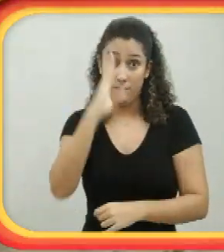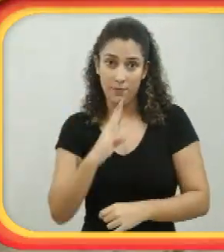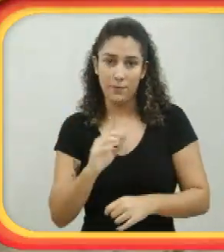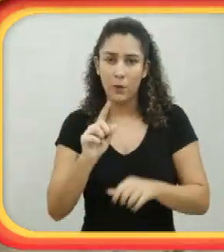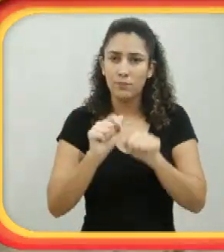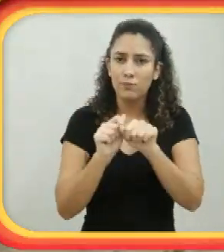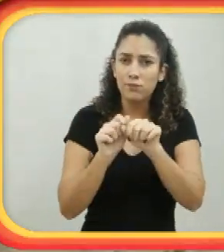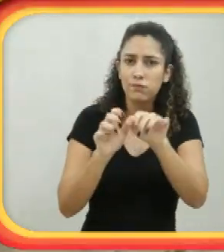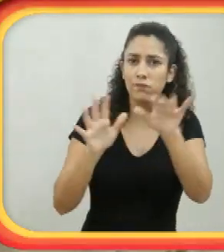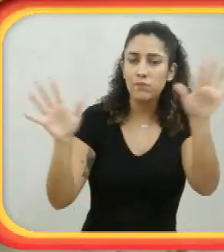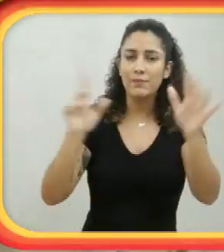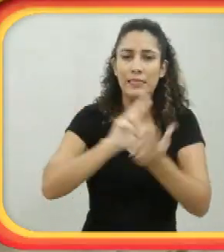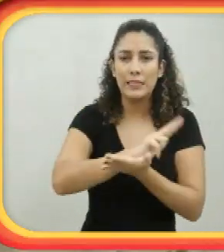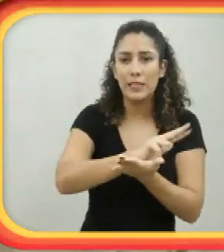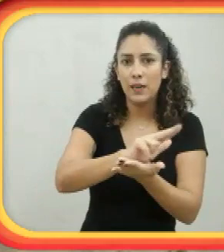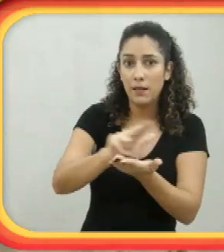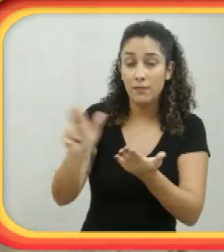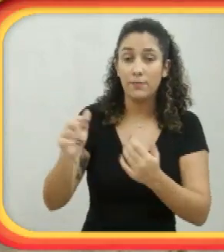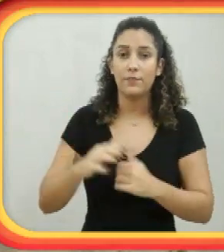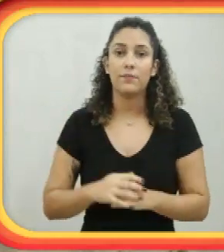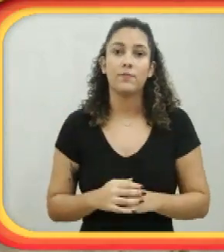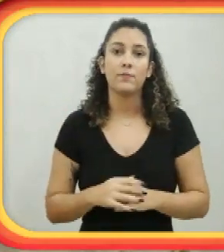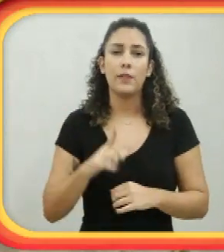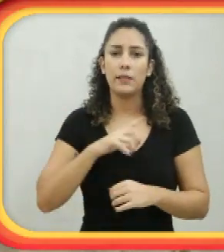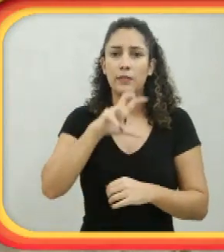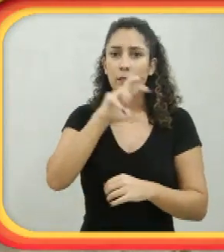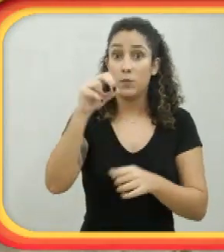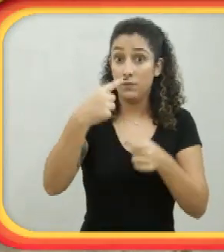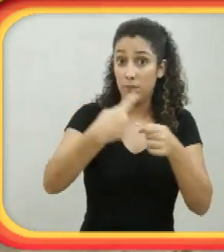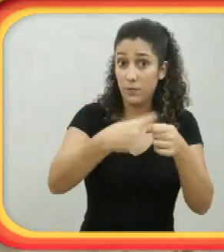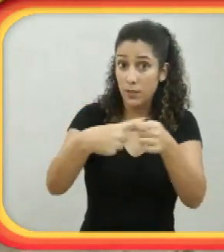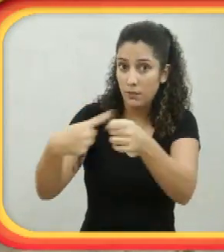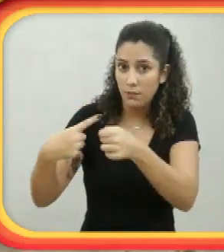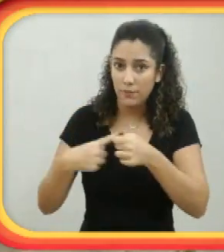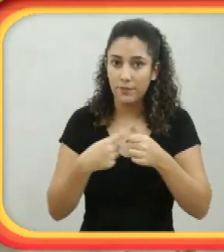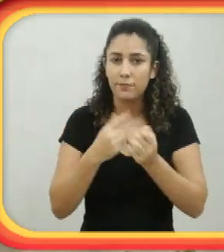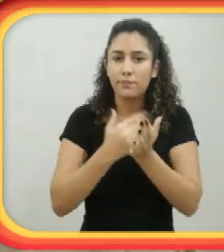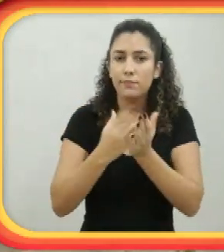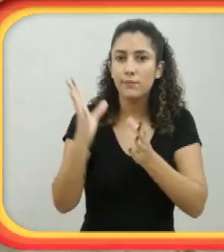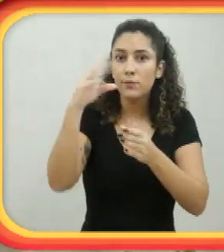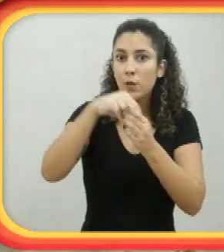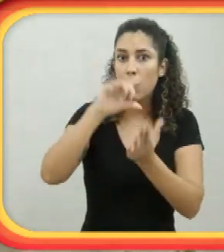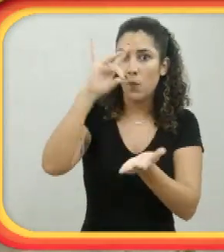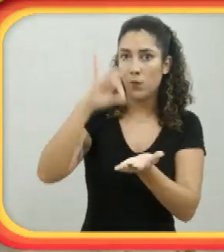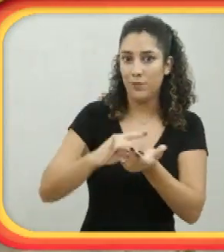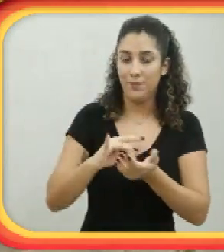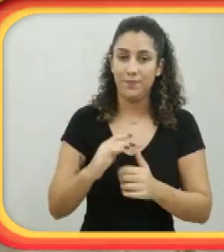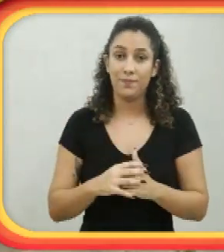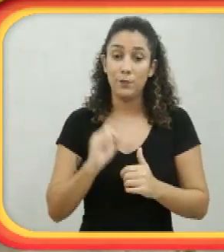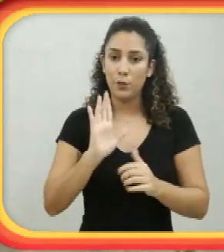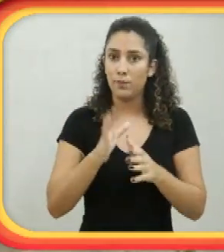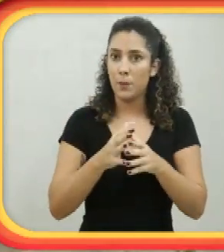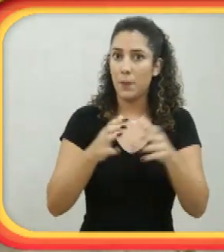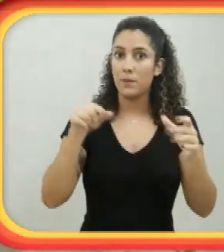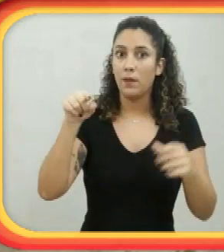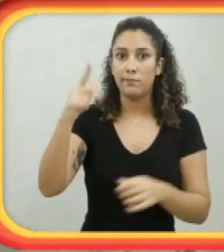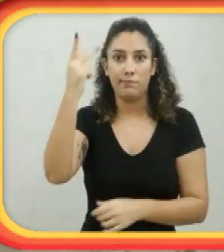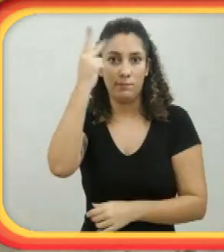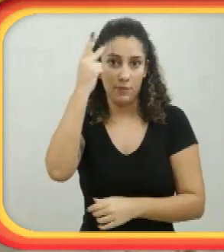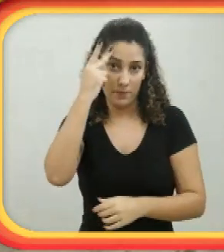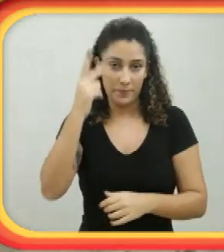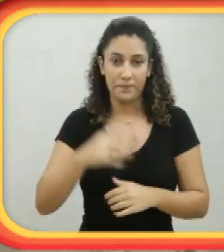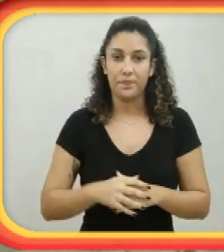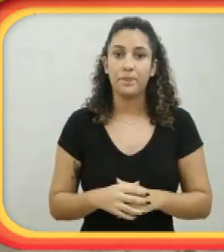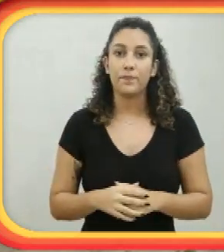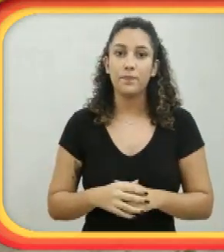muito no Brasil, né? Se espalhou bastante em vários, em mais de 50 cidades, a partir desse núcleo original. Cresceu muito em São Paulo,